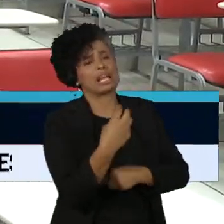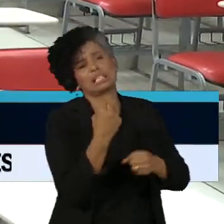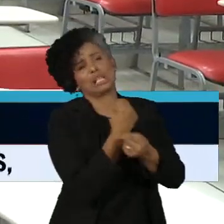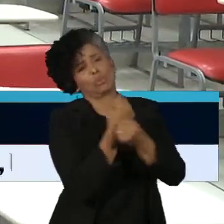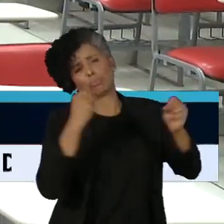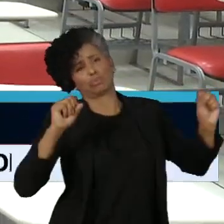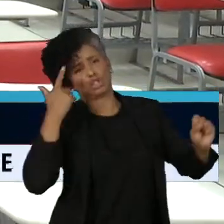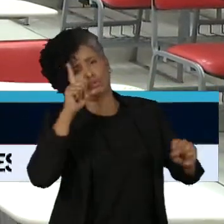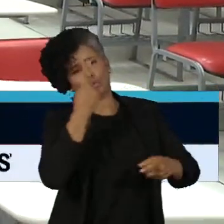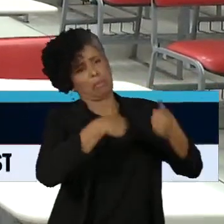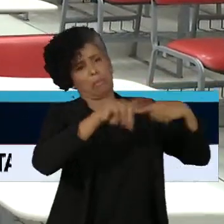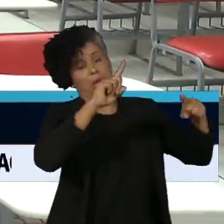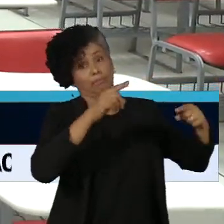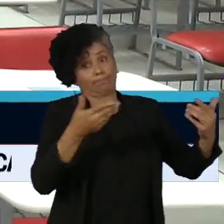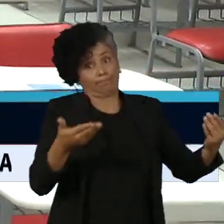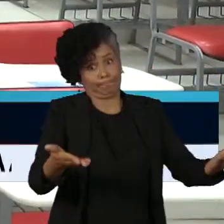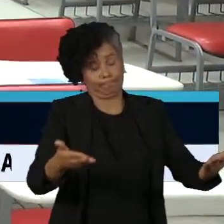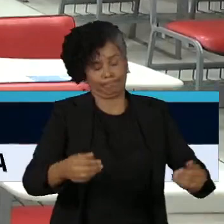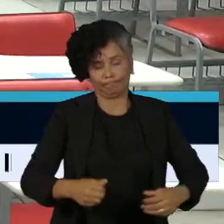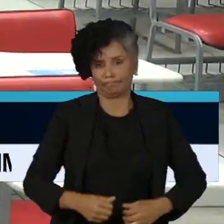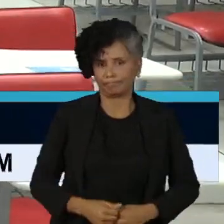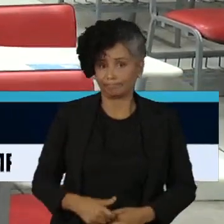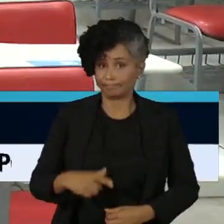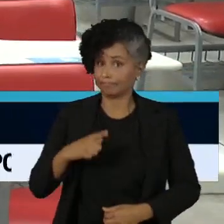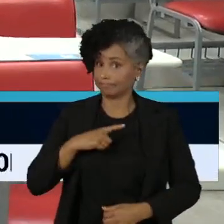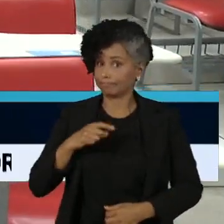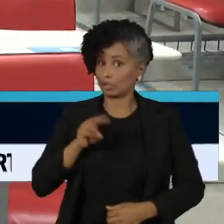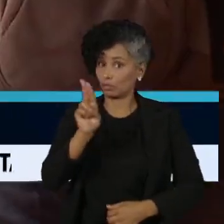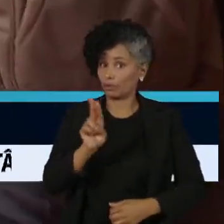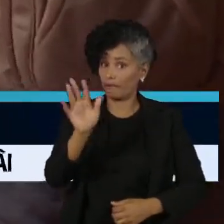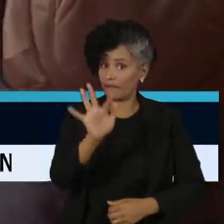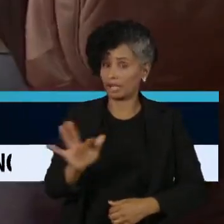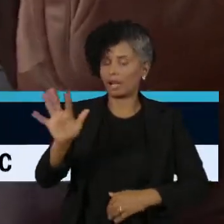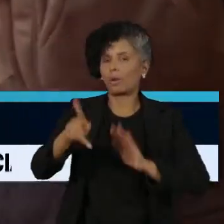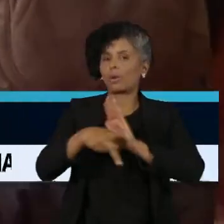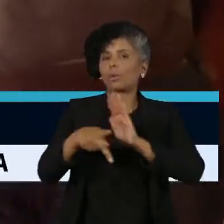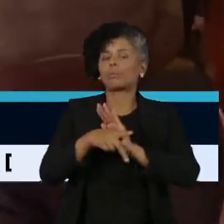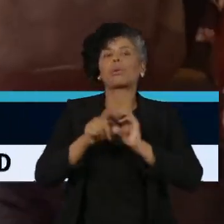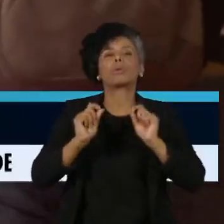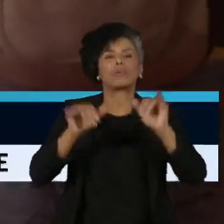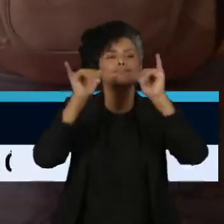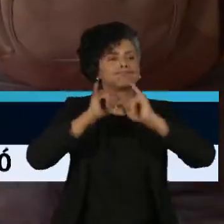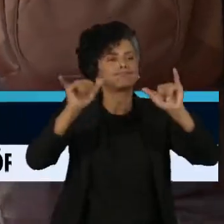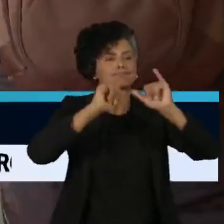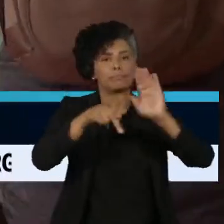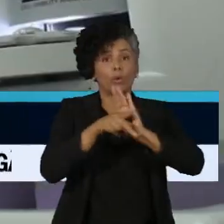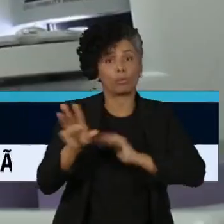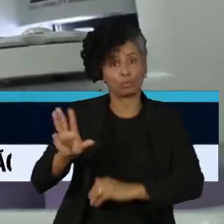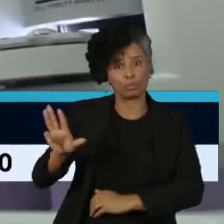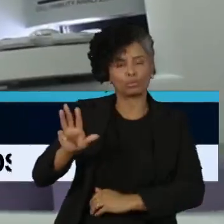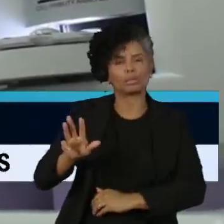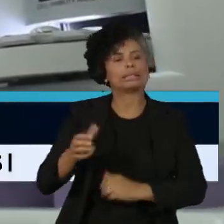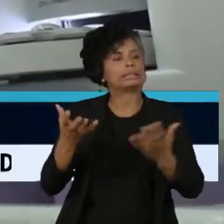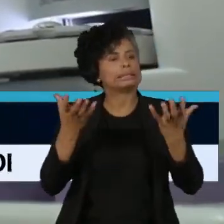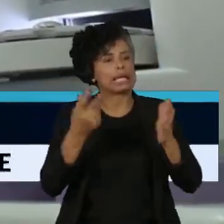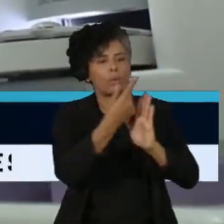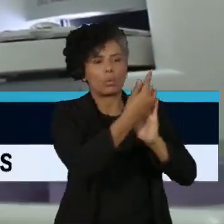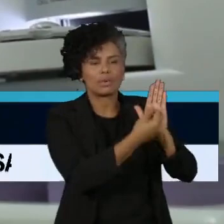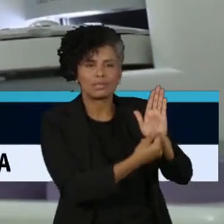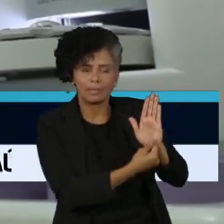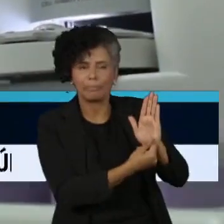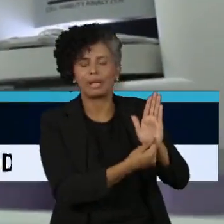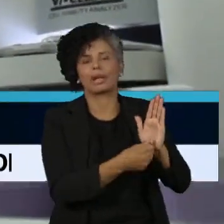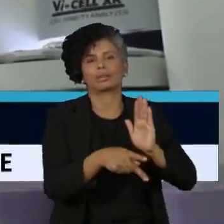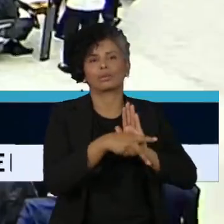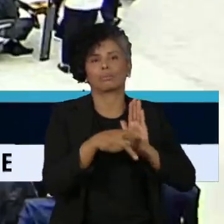retomada dos níveis orçamentários das federais era uma campanha de Lula. A recomposição busca igualar o orçamento ao nível de 2019,